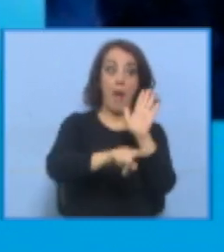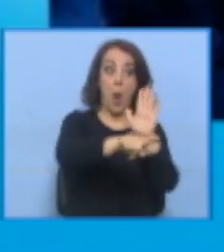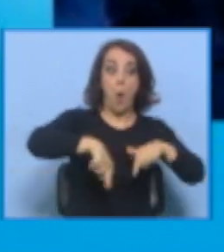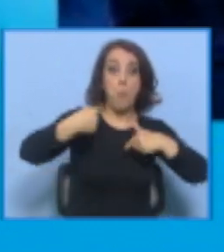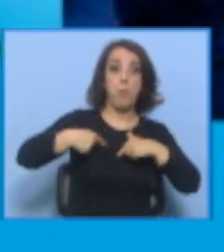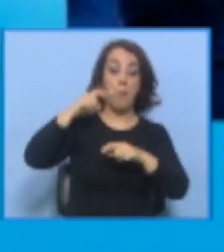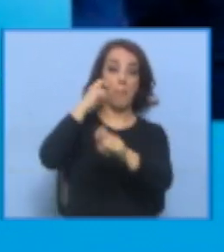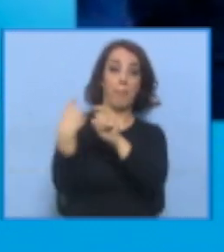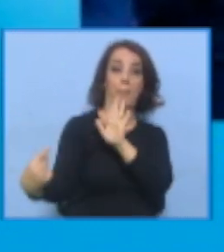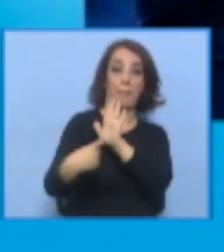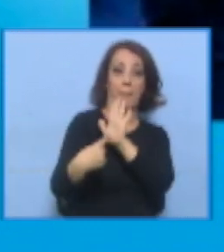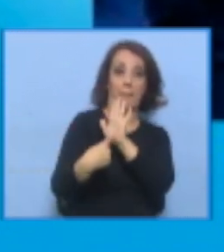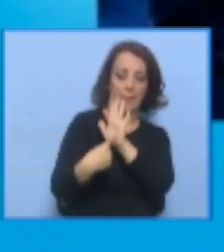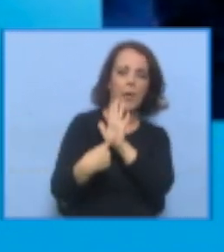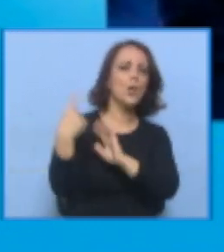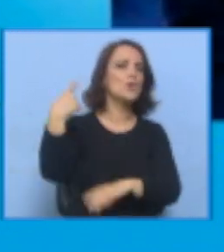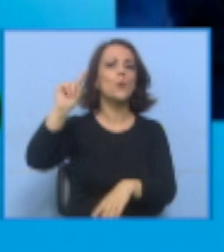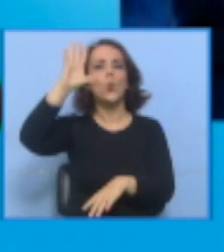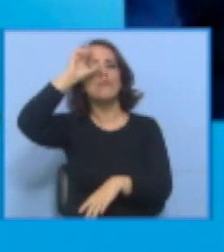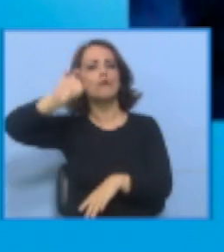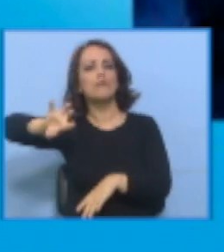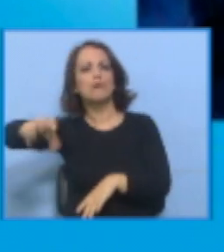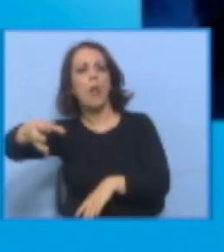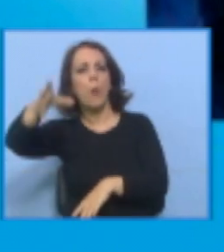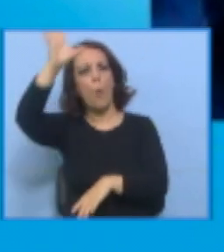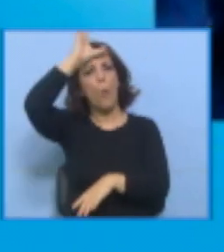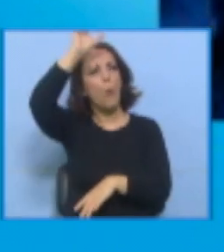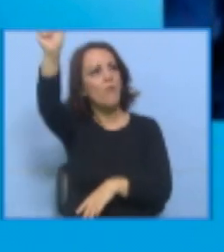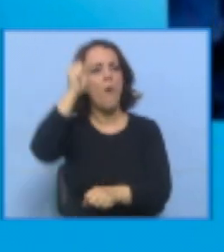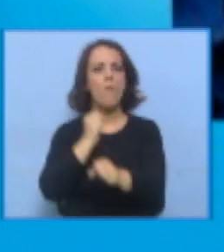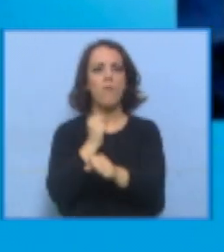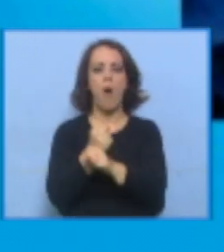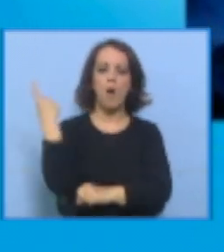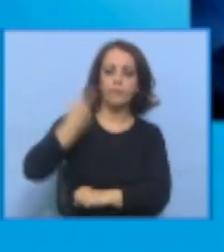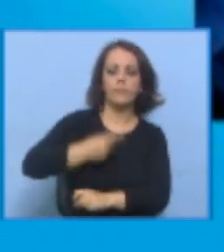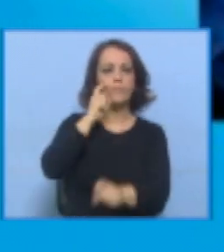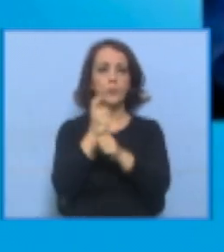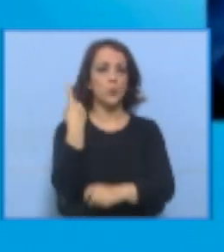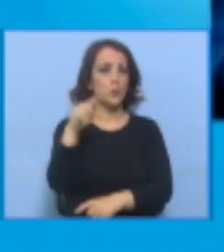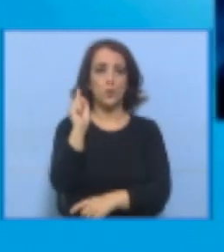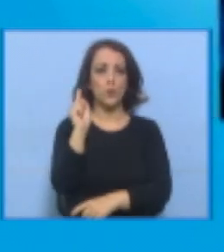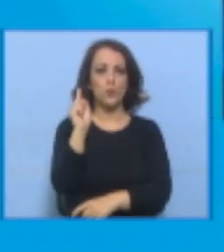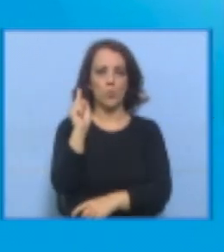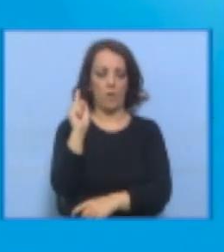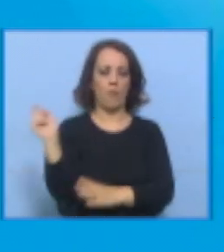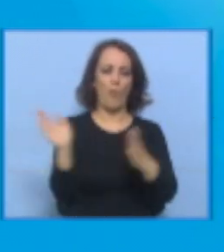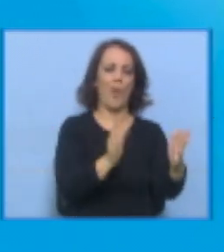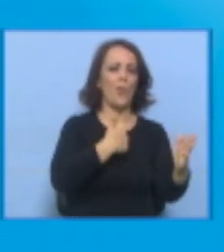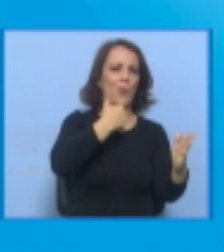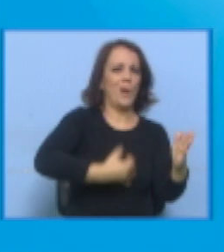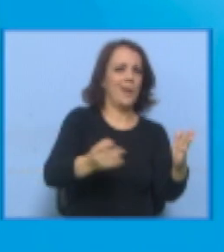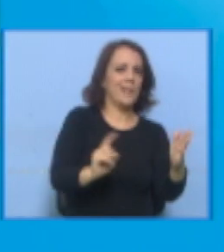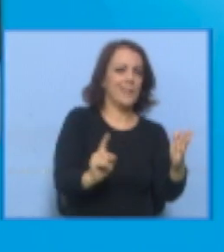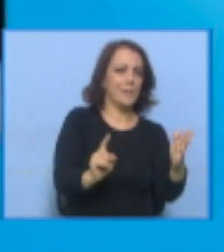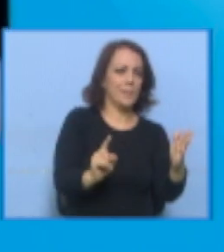impõem, que não são os Estados nem os governos que lhes impõem, eles é que as impõem. E, portanto, não acredito que isto possa ter